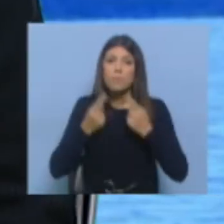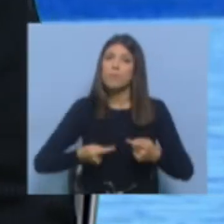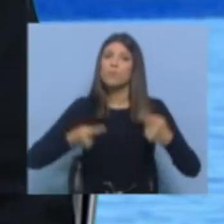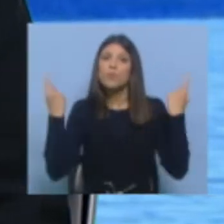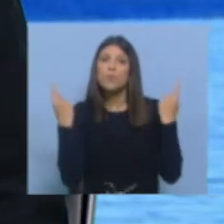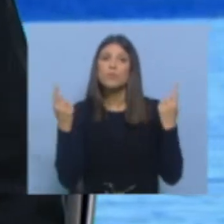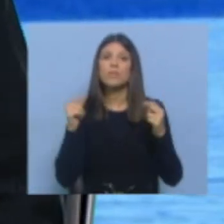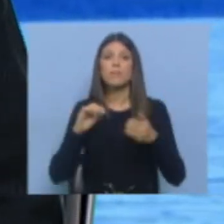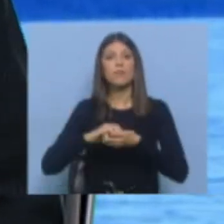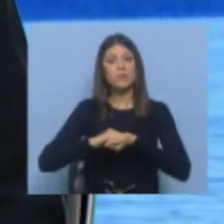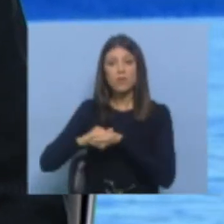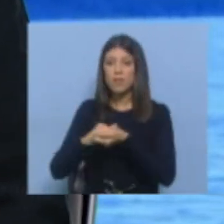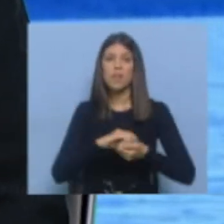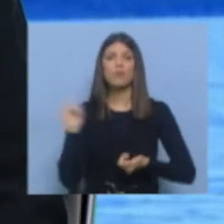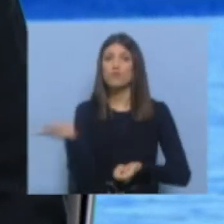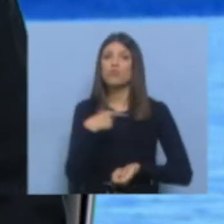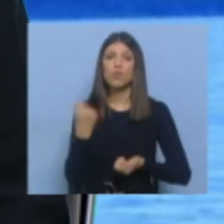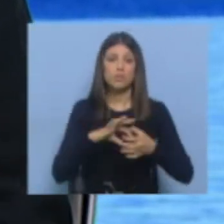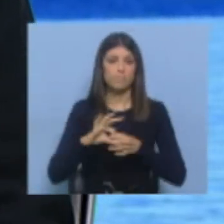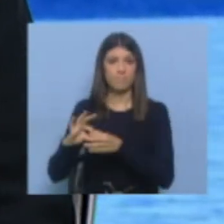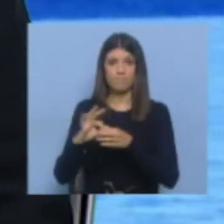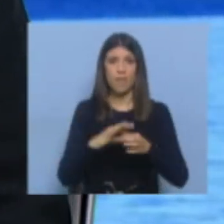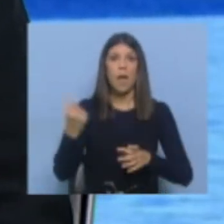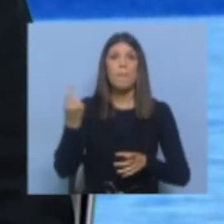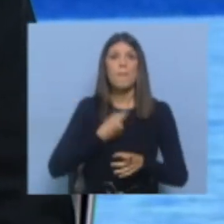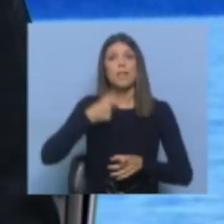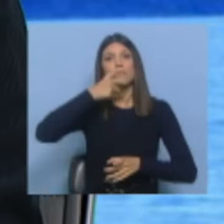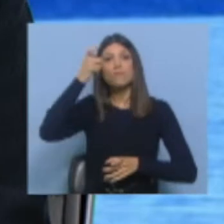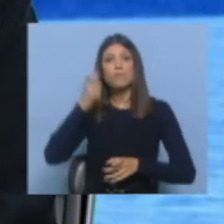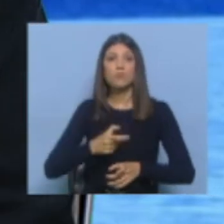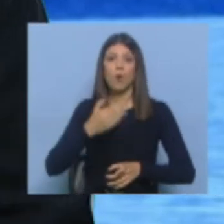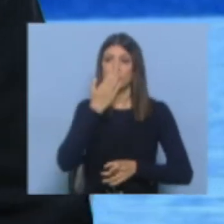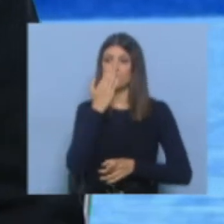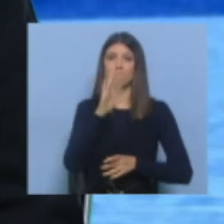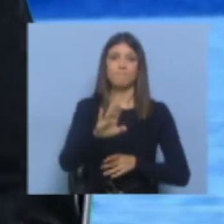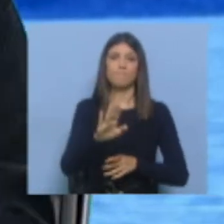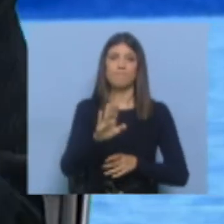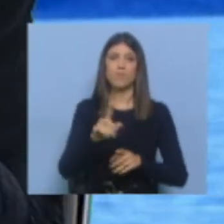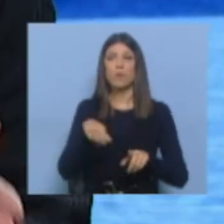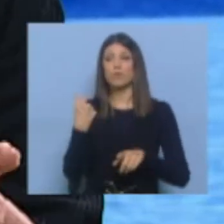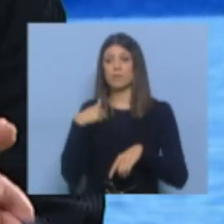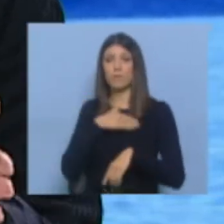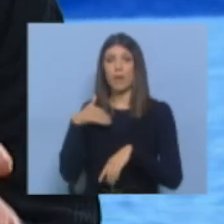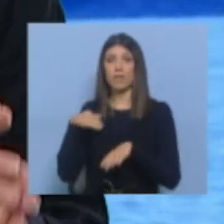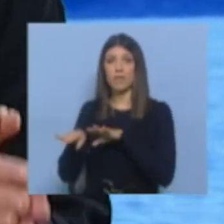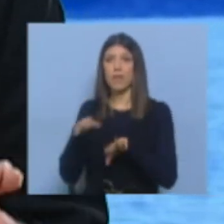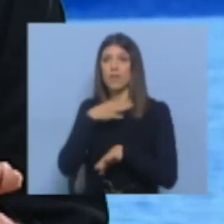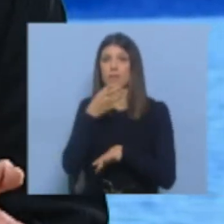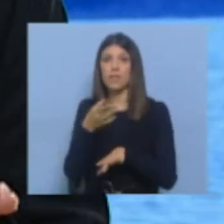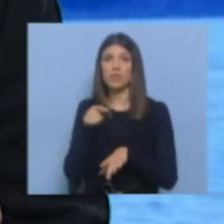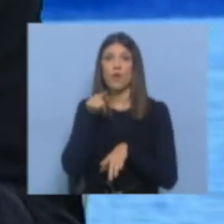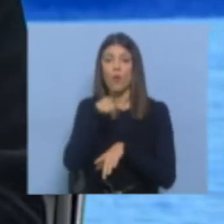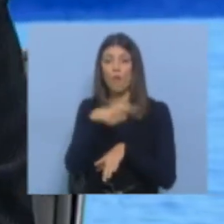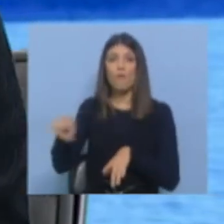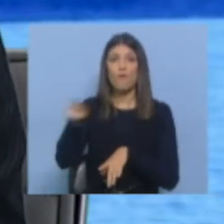a solidariedade, ou seja, todos, claro. De facto as pessoas têm que agir. Este médico dizia, o vosso medo pode não vos